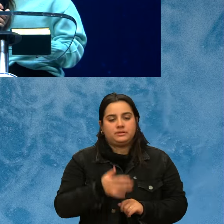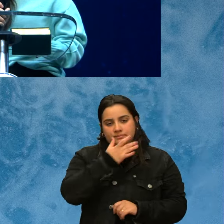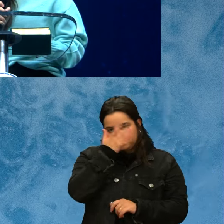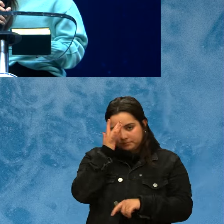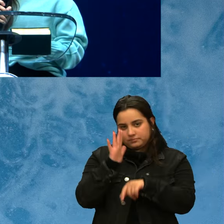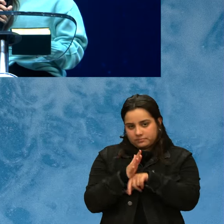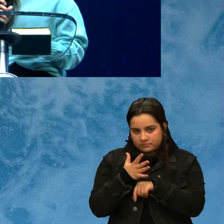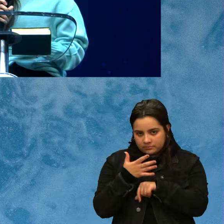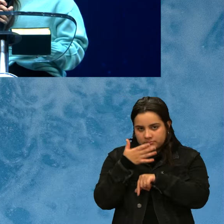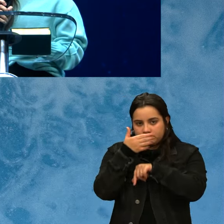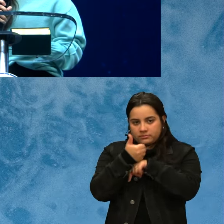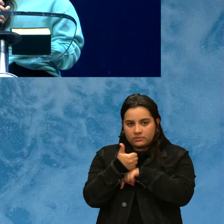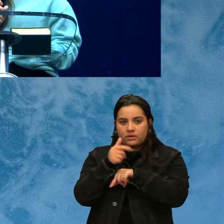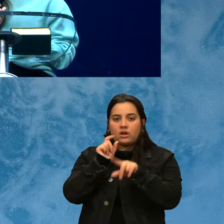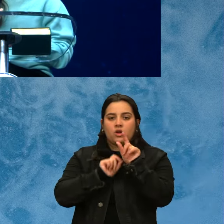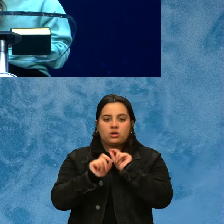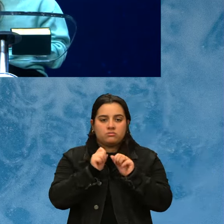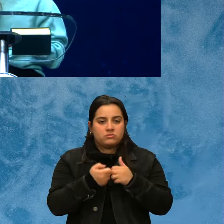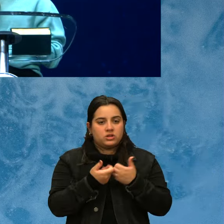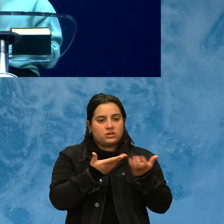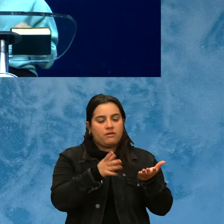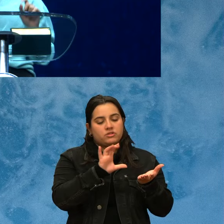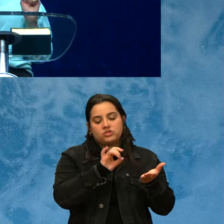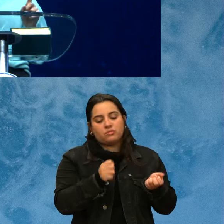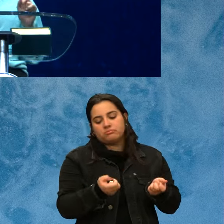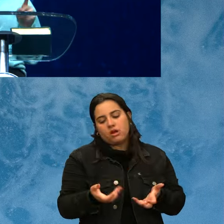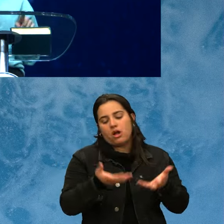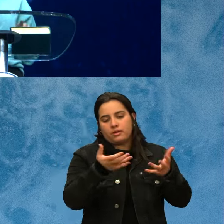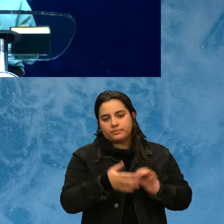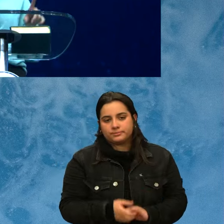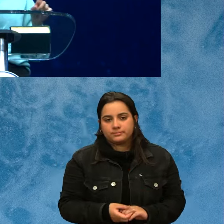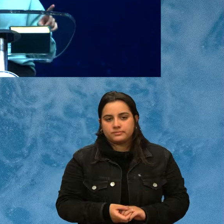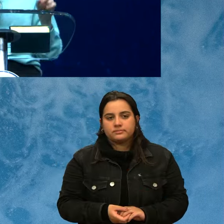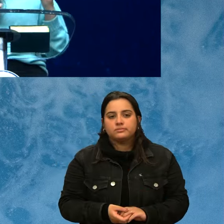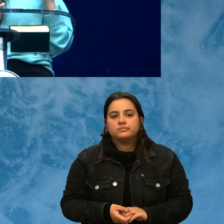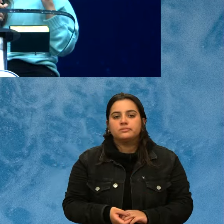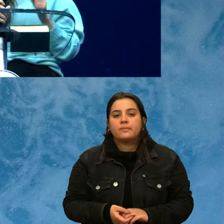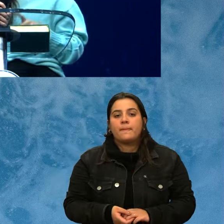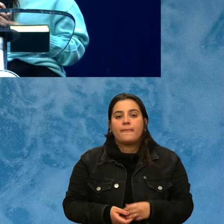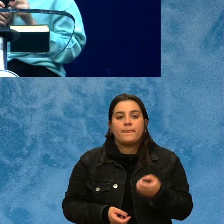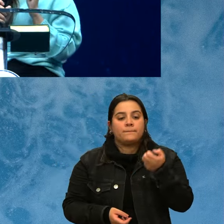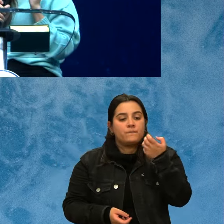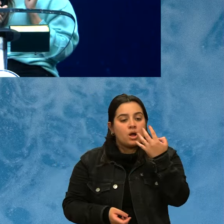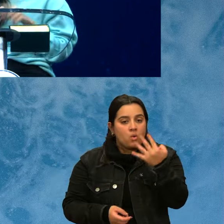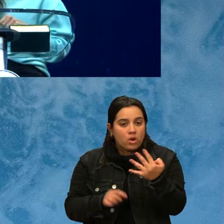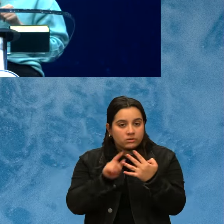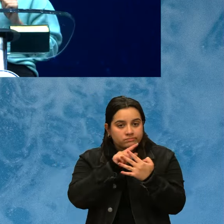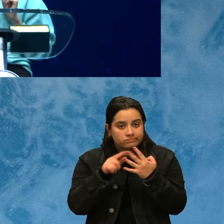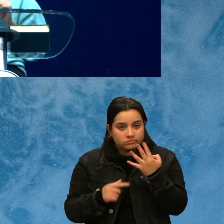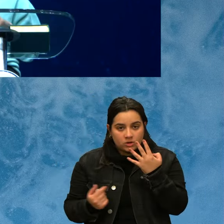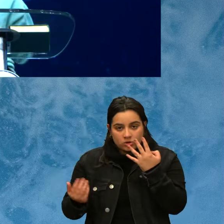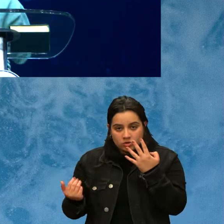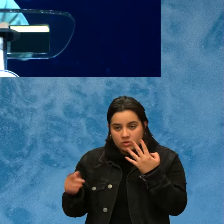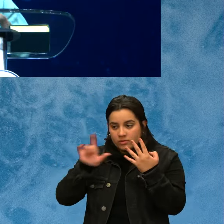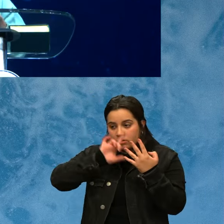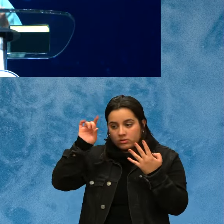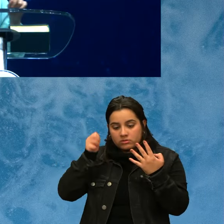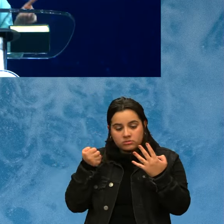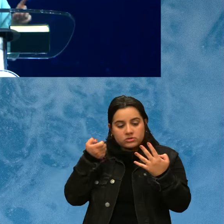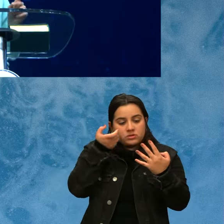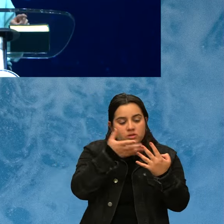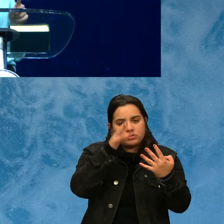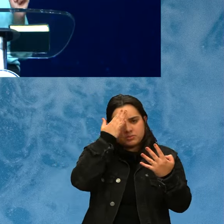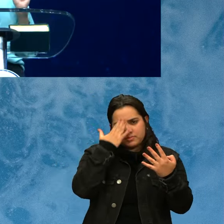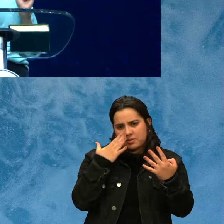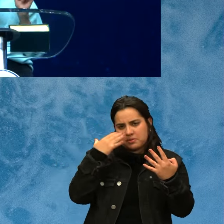designados e, em lugar disso, lhes dava vegetais. A esses 4 jovens, Deus deu sabedoria e inteligência para conhecerem